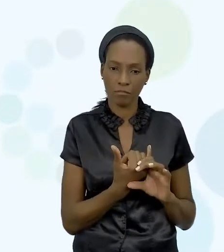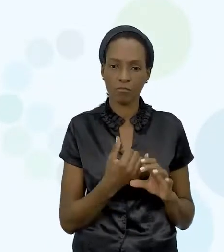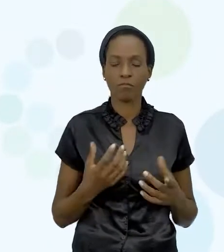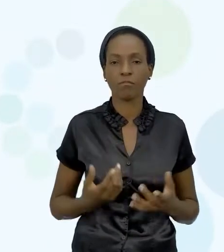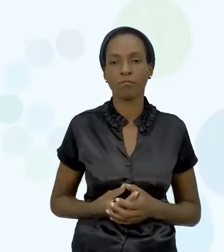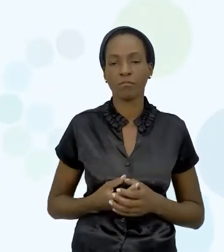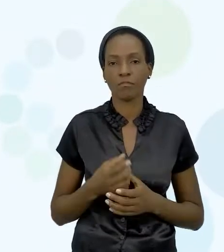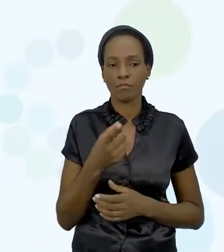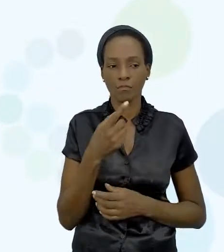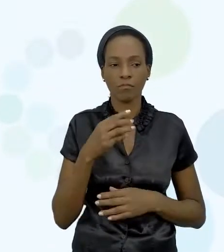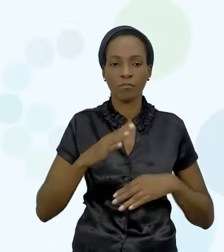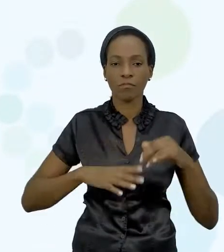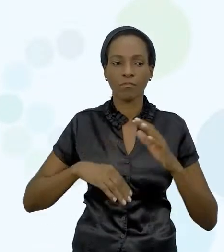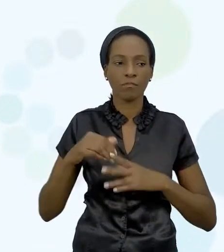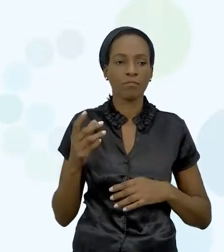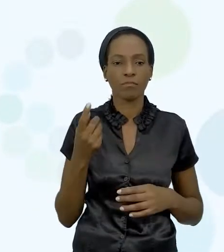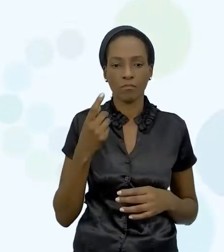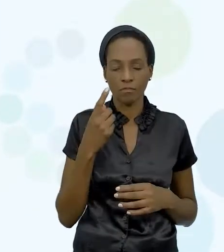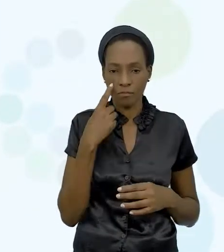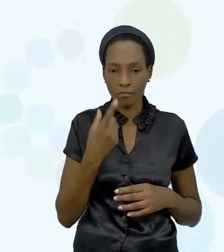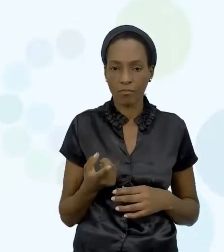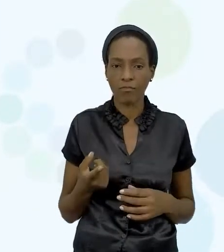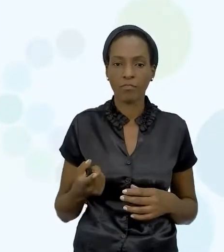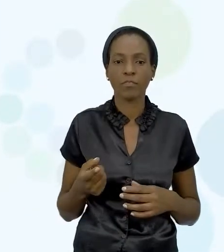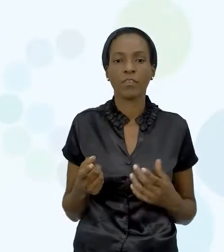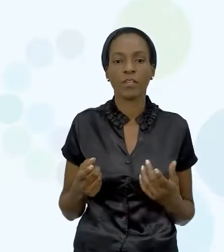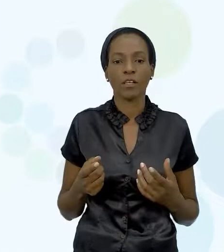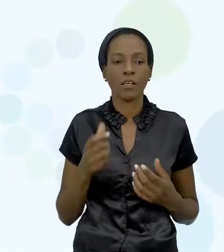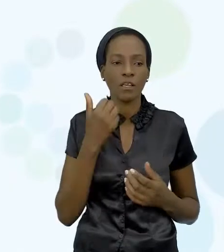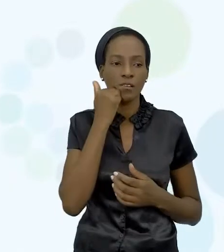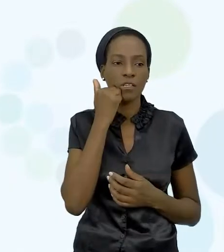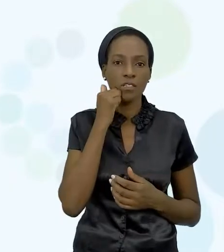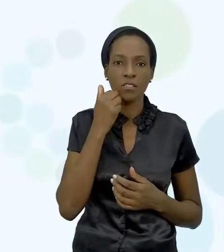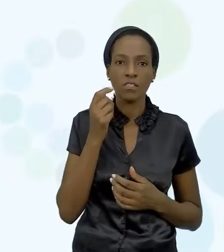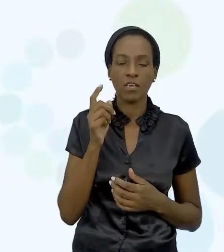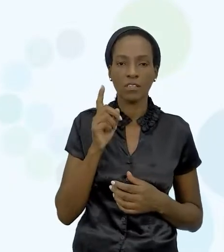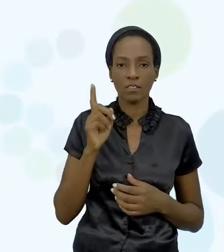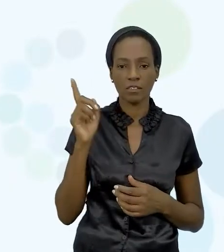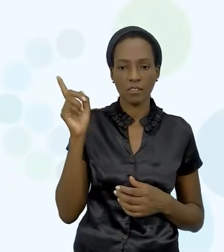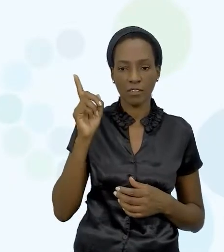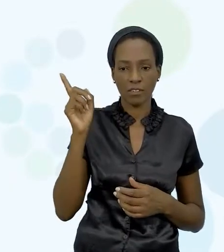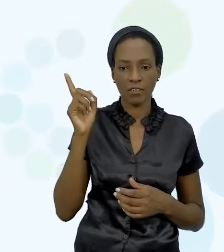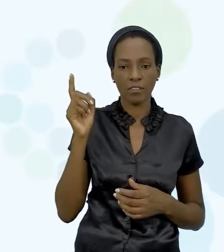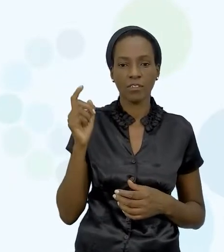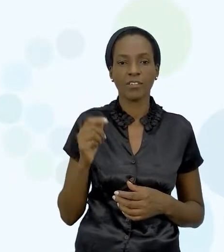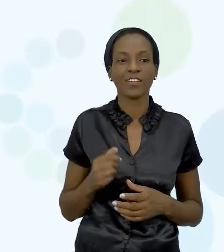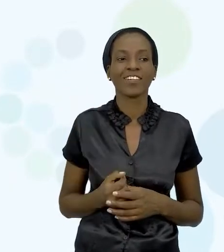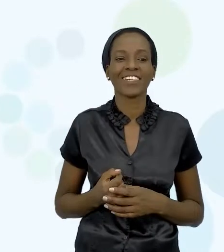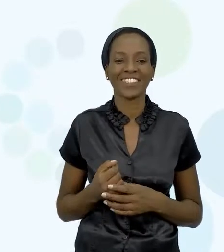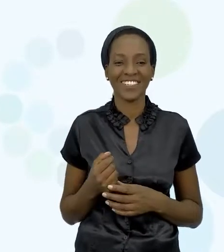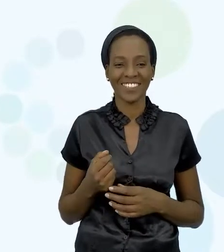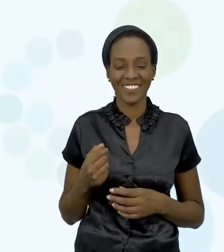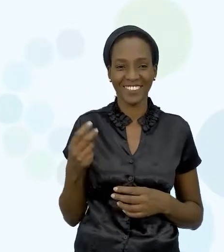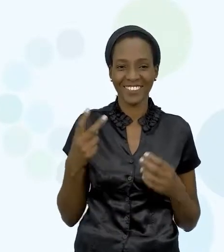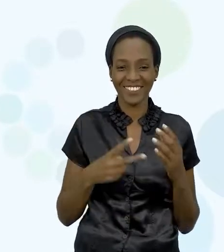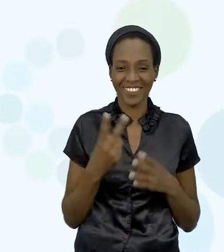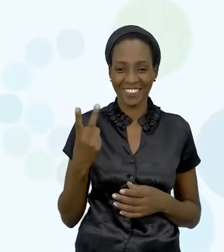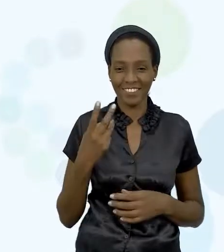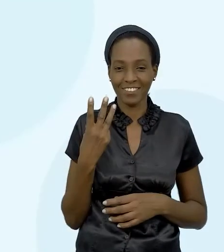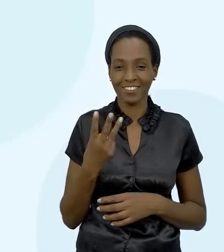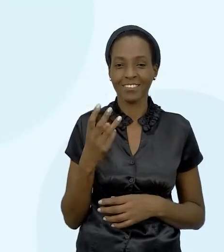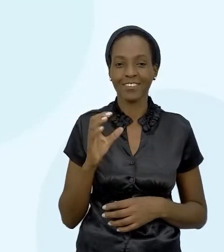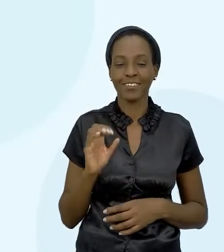acompanha, são essas 2 aí, das Ciências da Natureza, 101 e a 301, todas elas relacionadas aí ao estudo